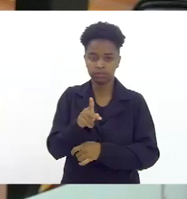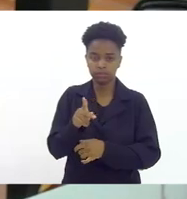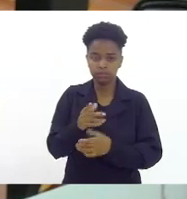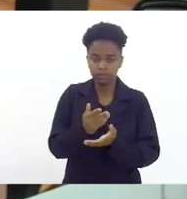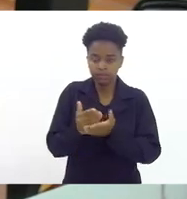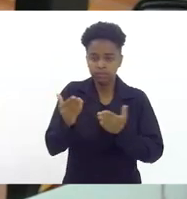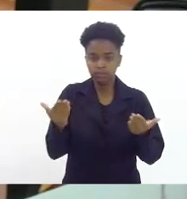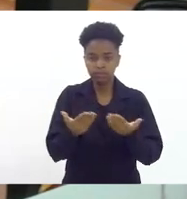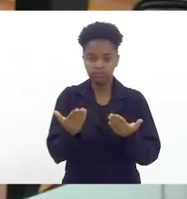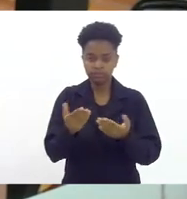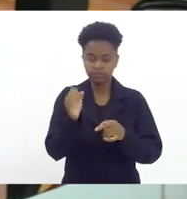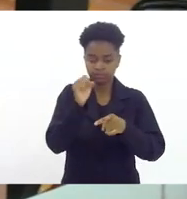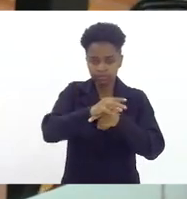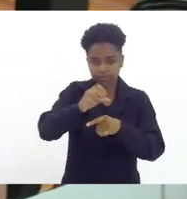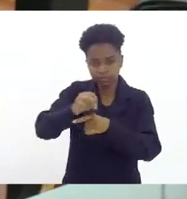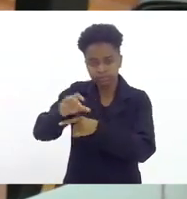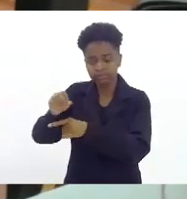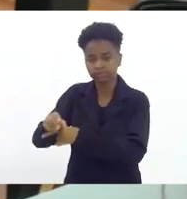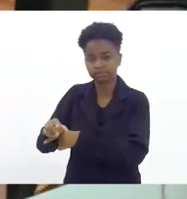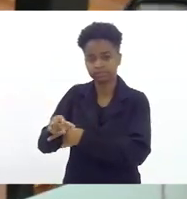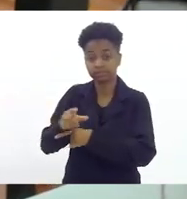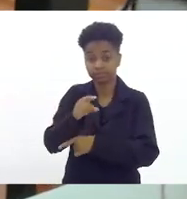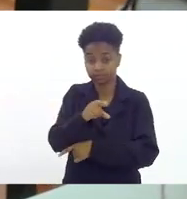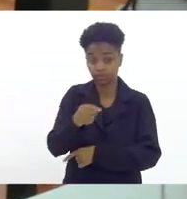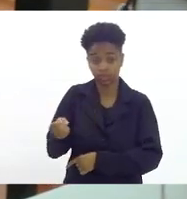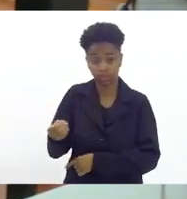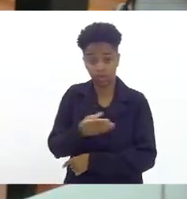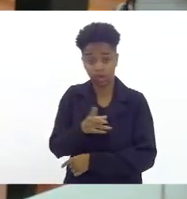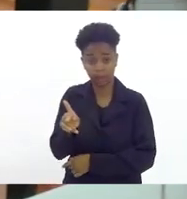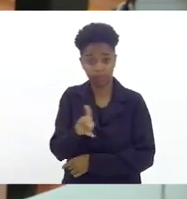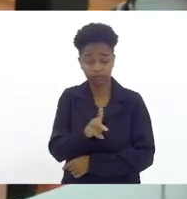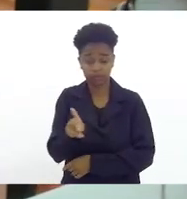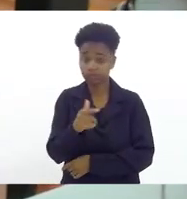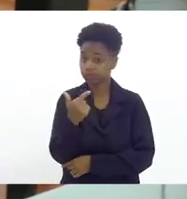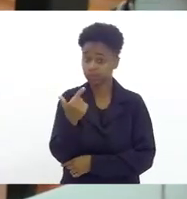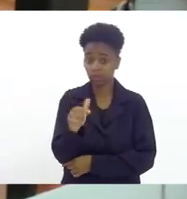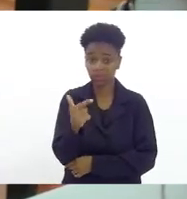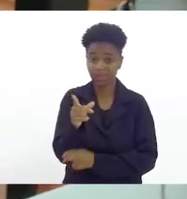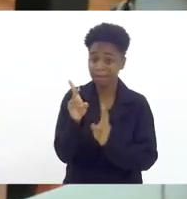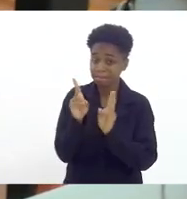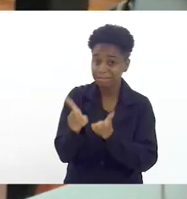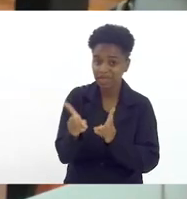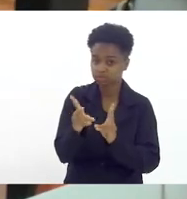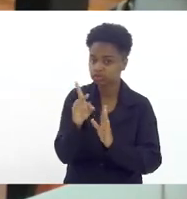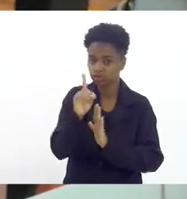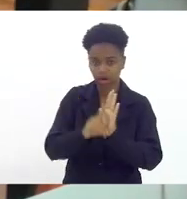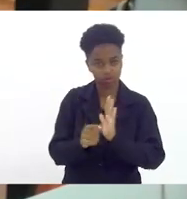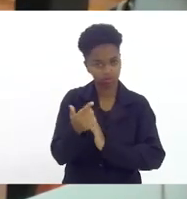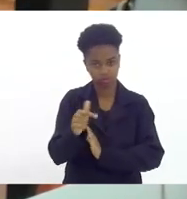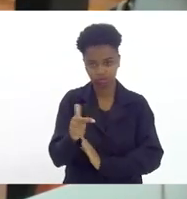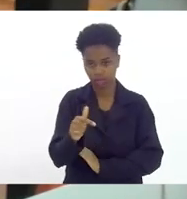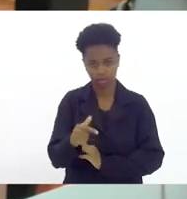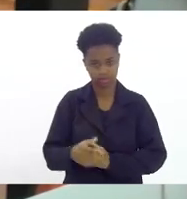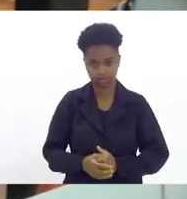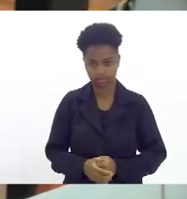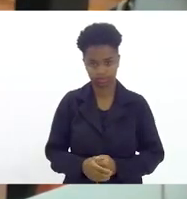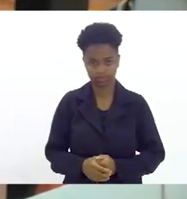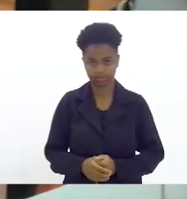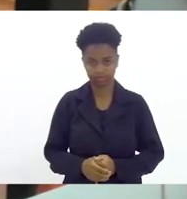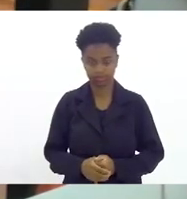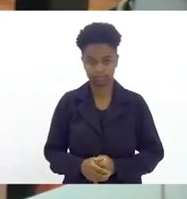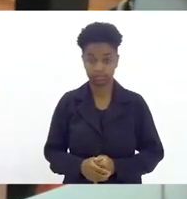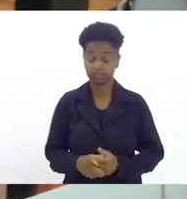esse ingressantes esses professores não tem os mesmos direitos iniciais e